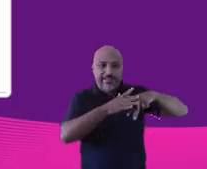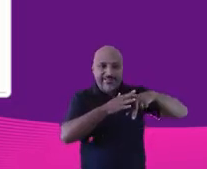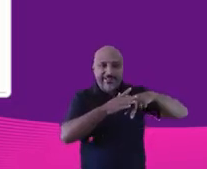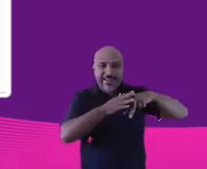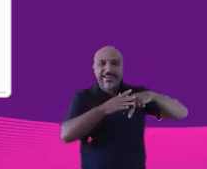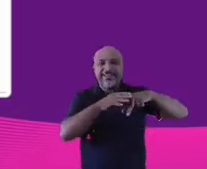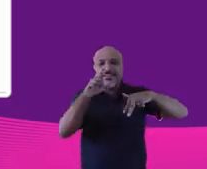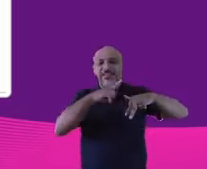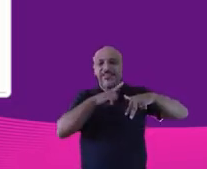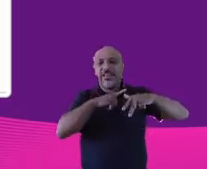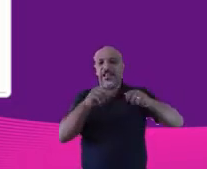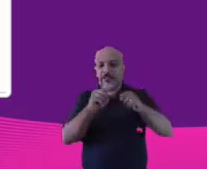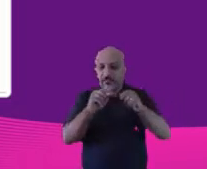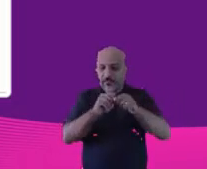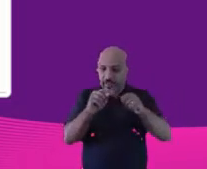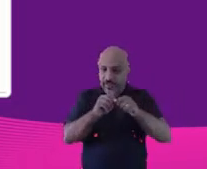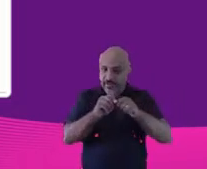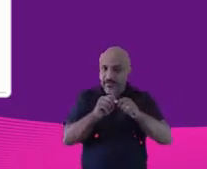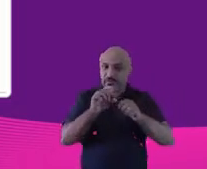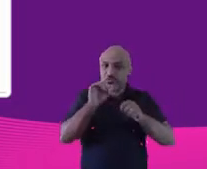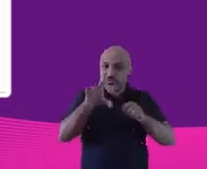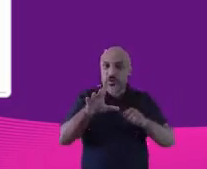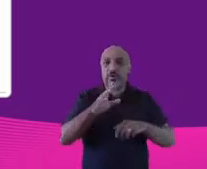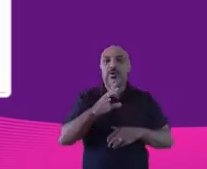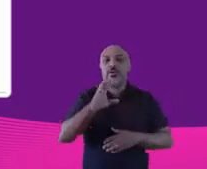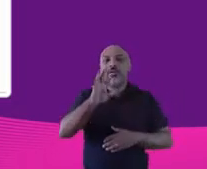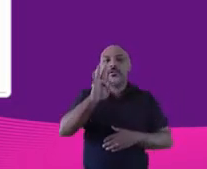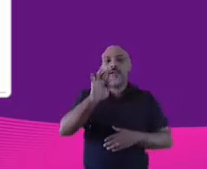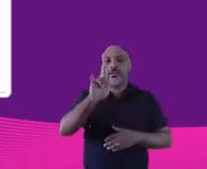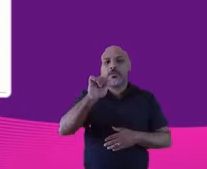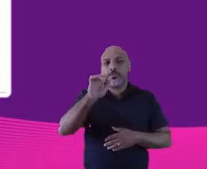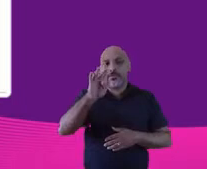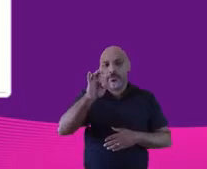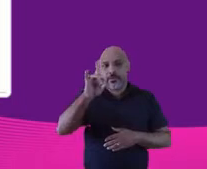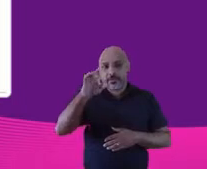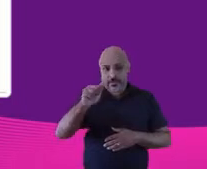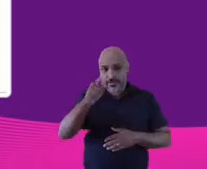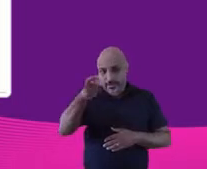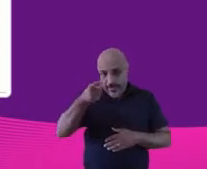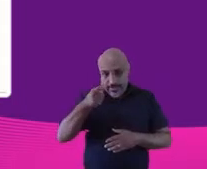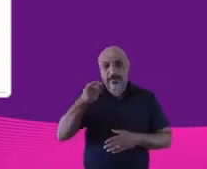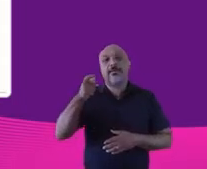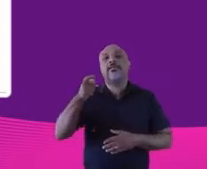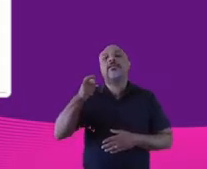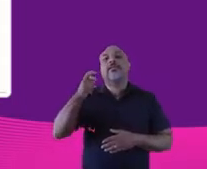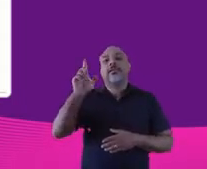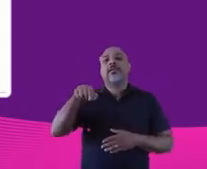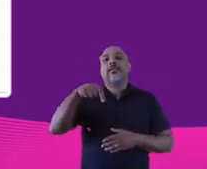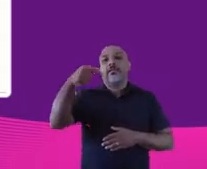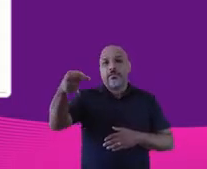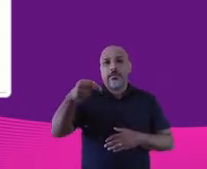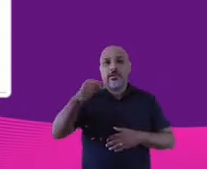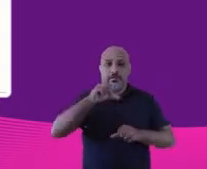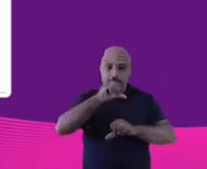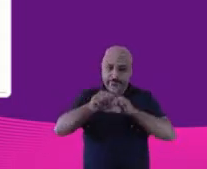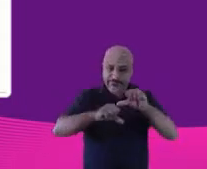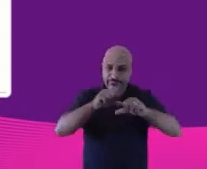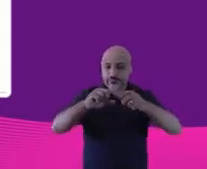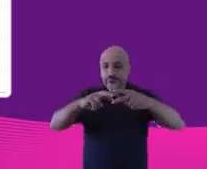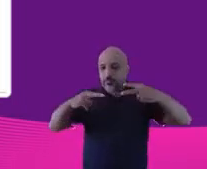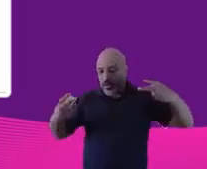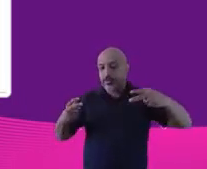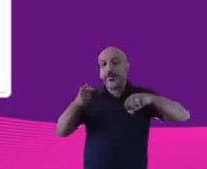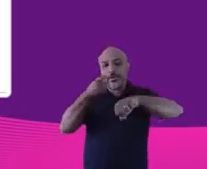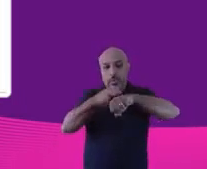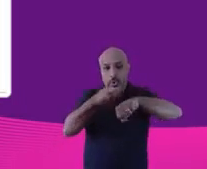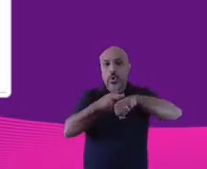tenha feito apenas talidomida e Dexa e mais o melfalano, né, transplante autólogo, e